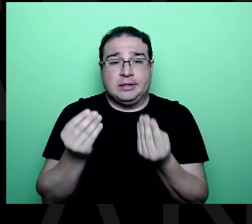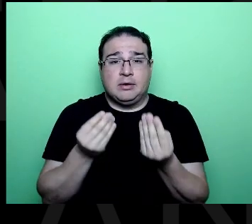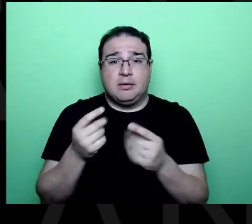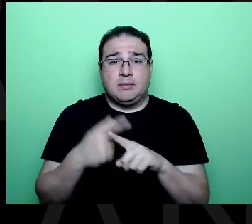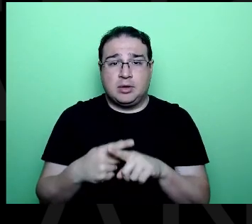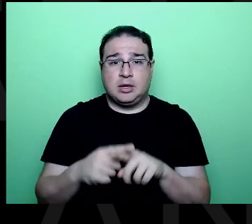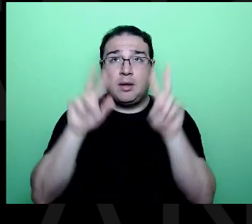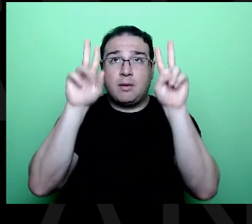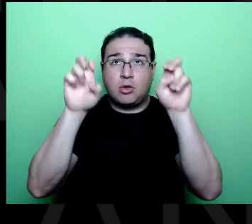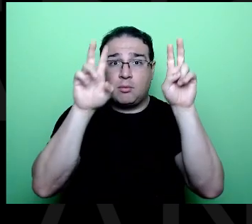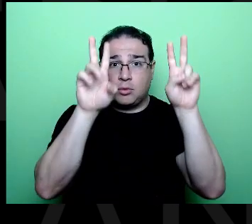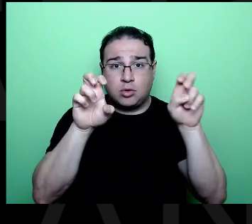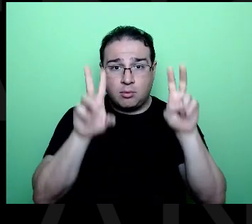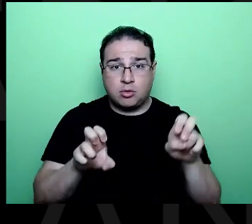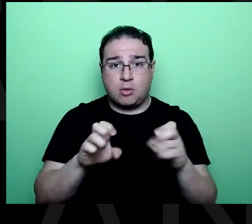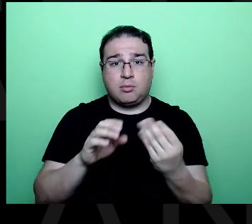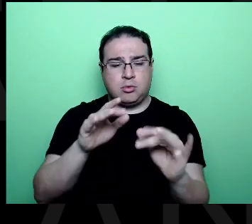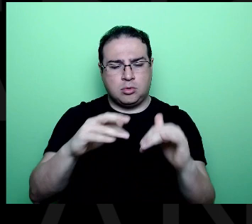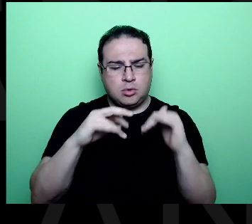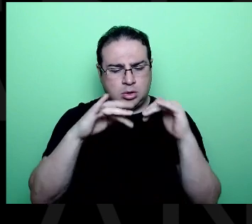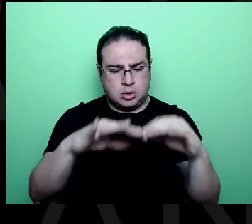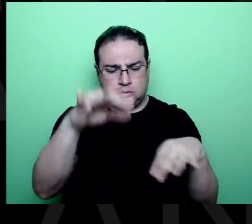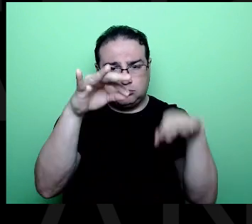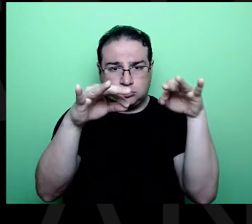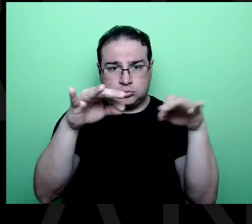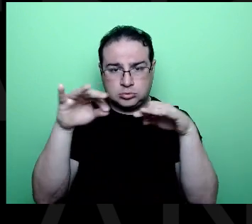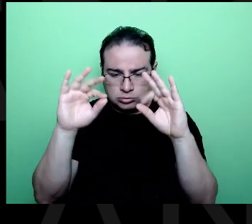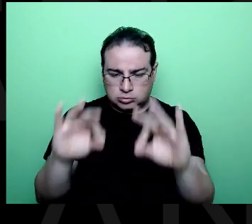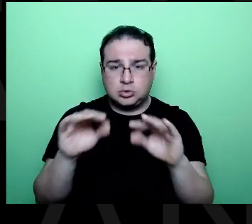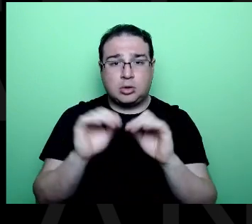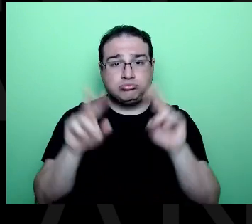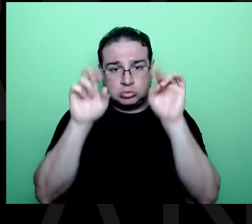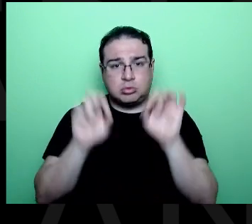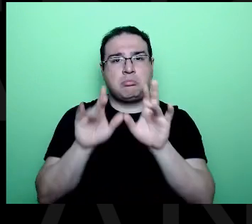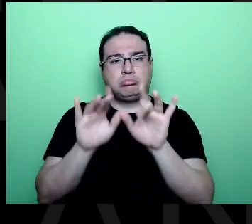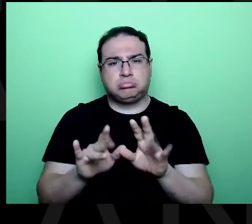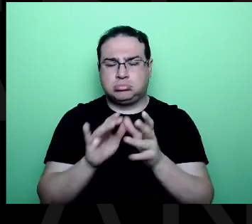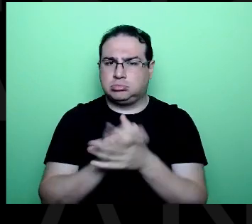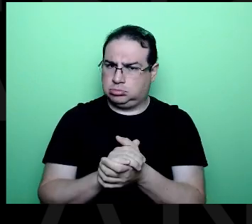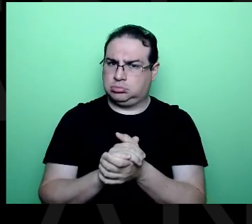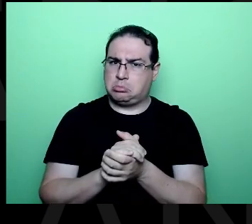por tópico, por arquivo, cada arquivo era um assunto, aí eu achei,